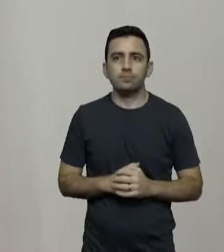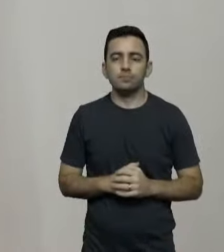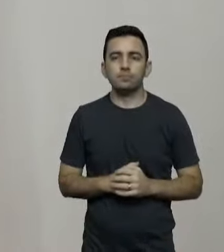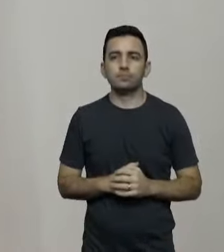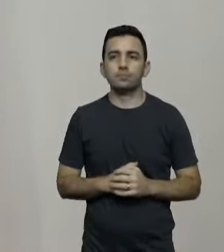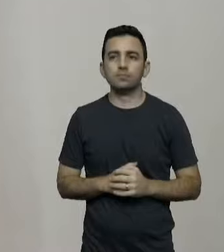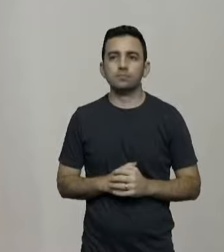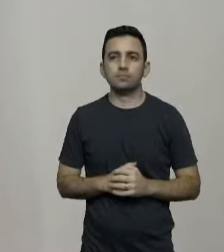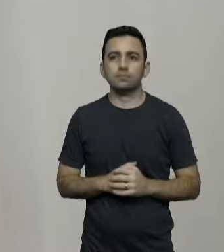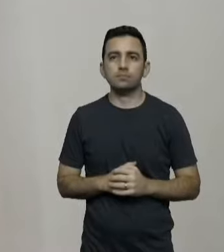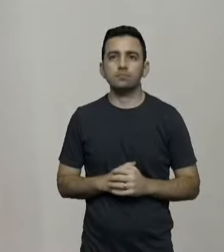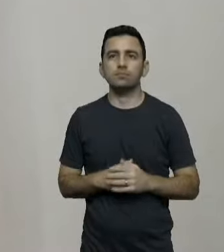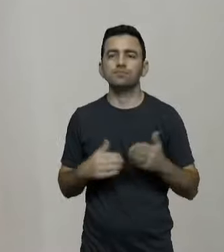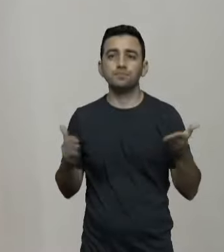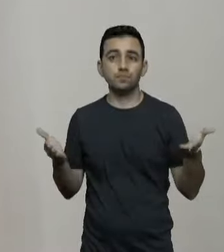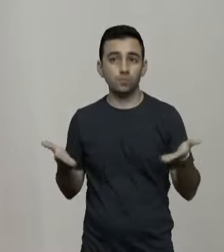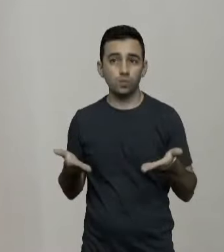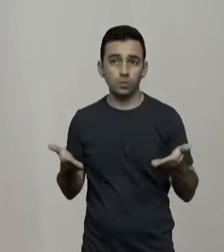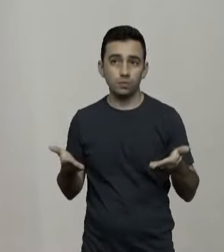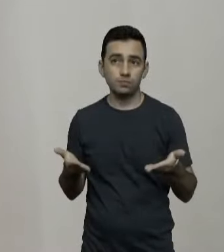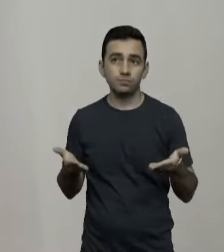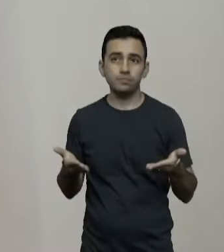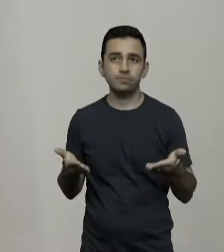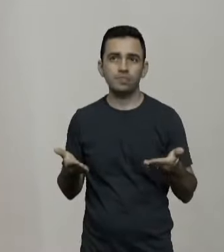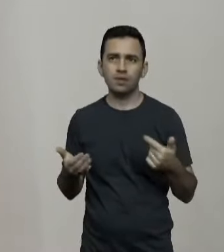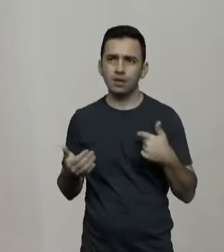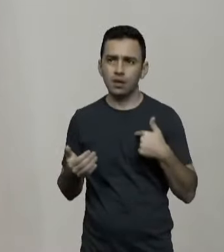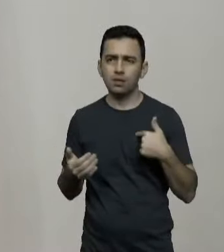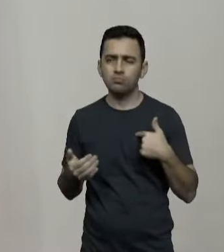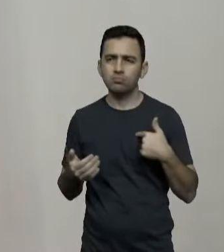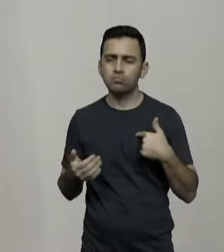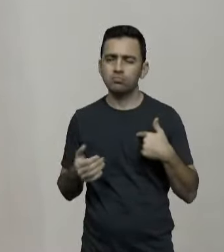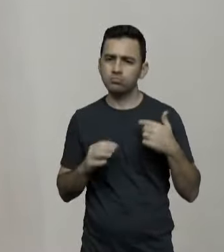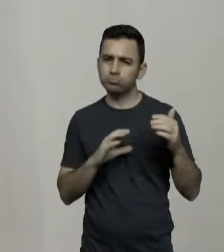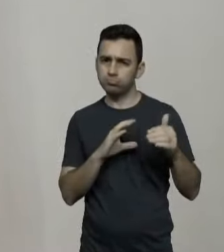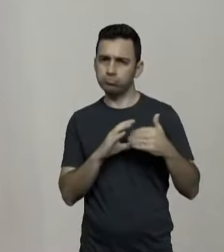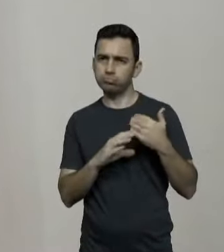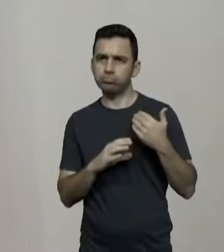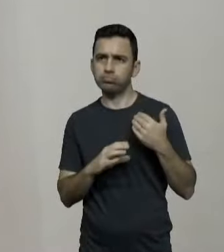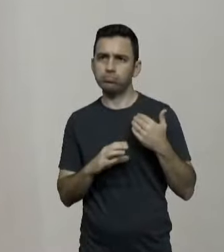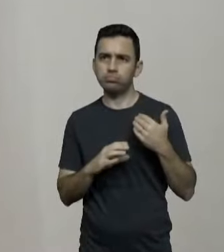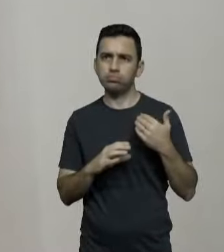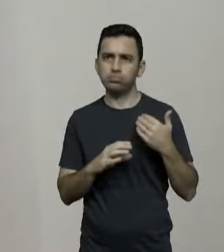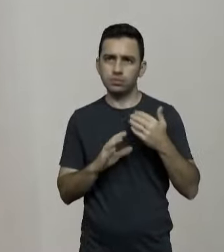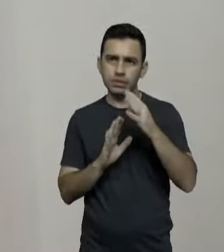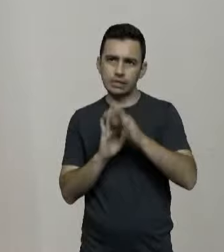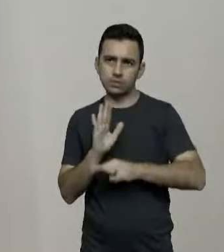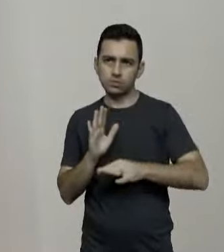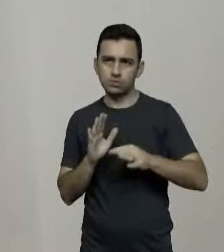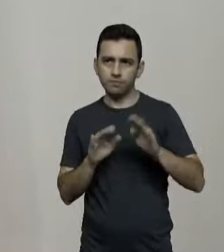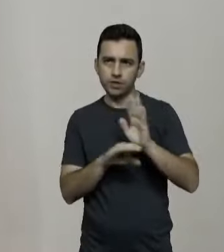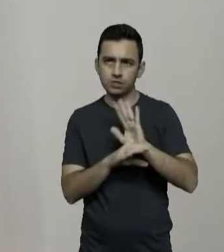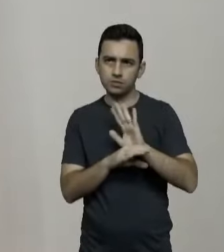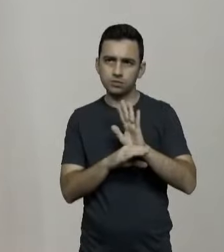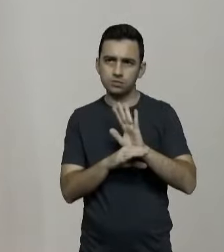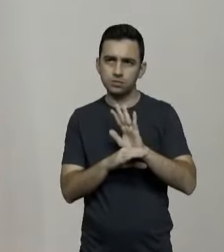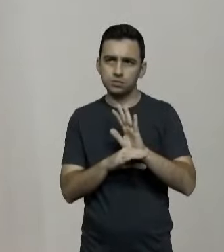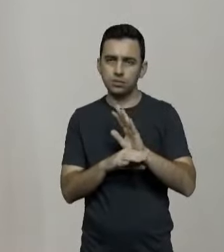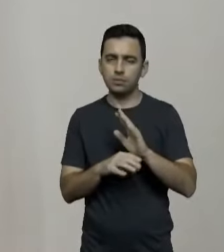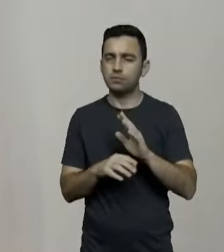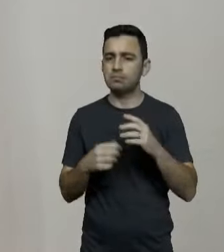Eu hoje, quando eu recebi esse vídeo, esse texto deveria ser um